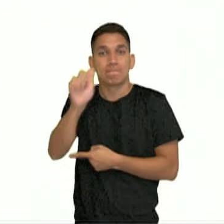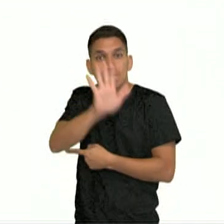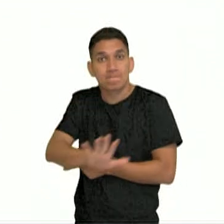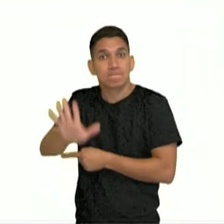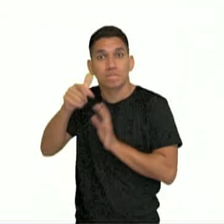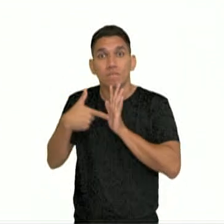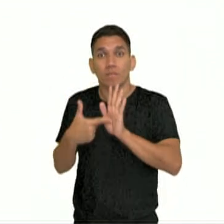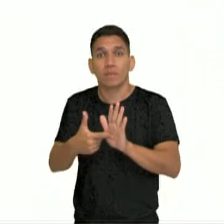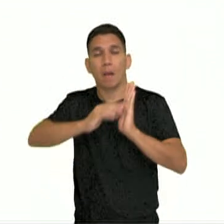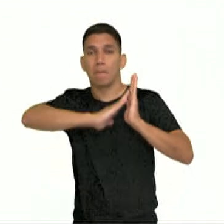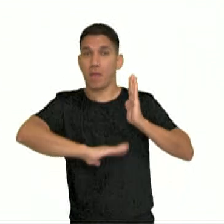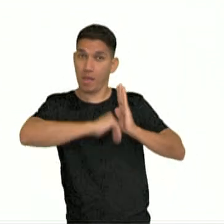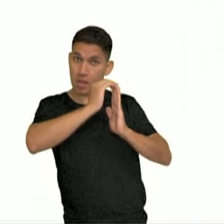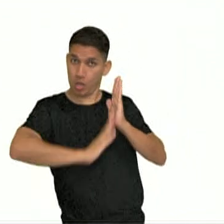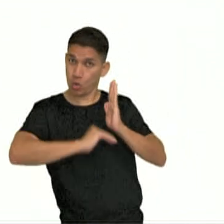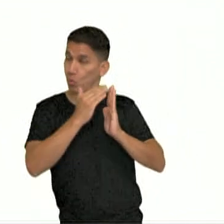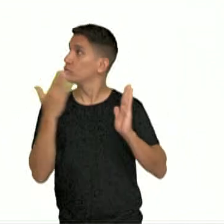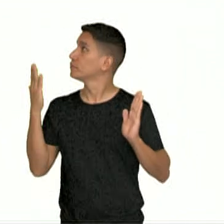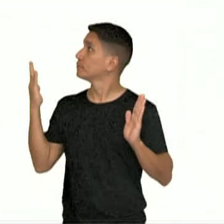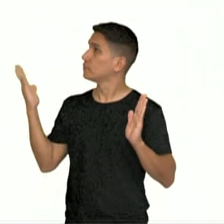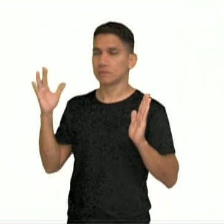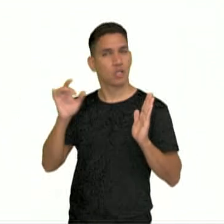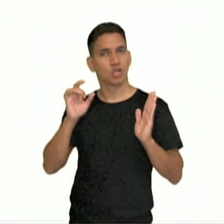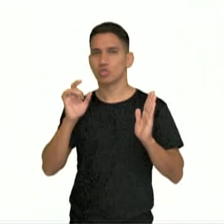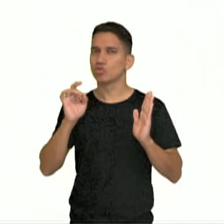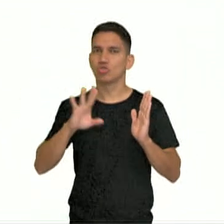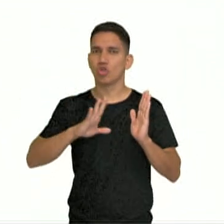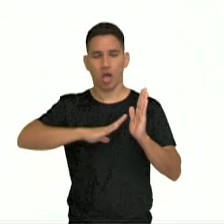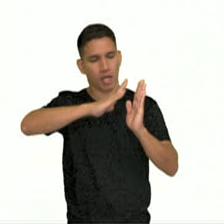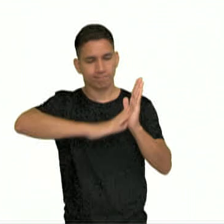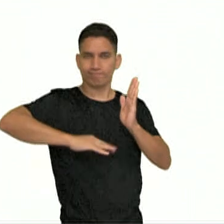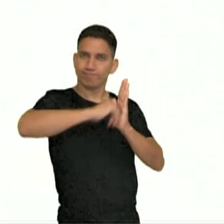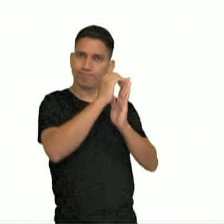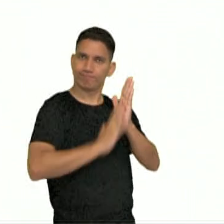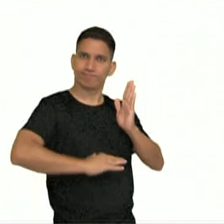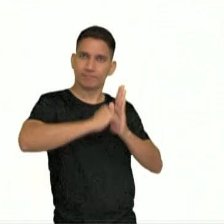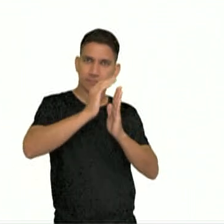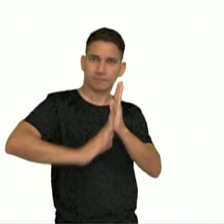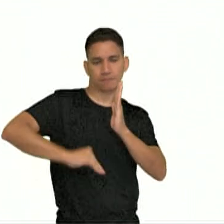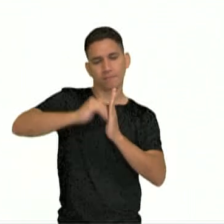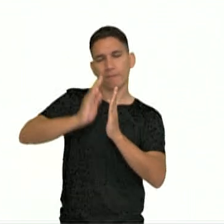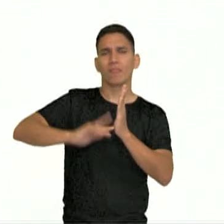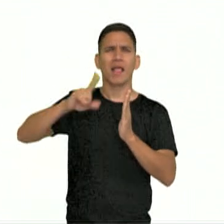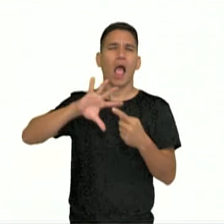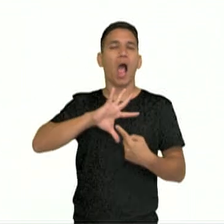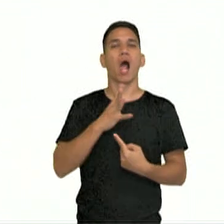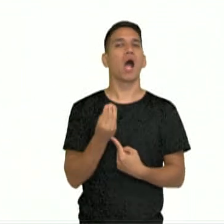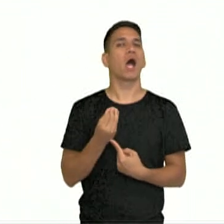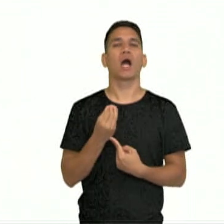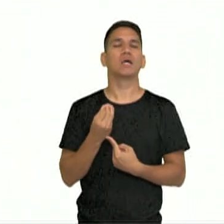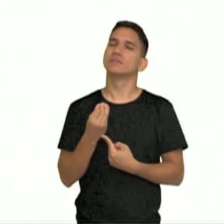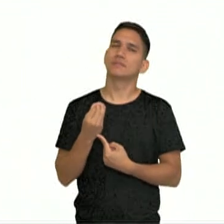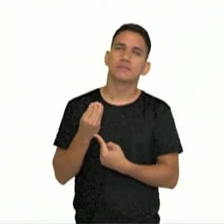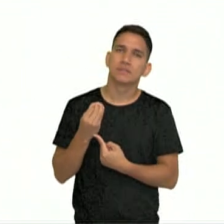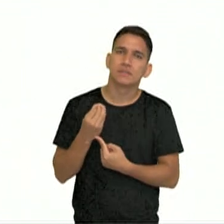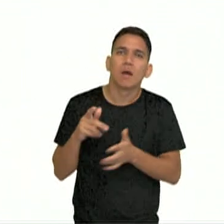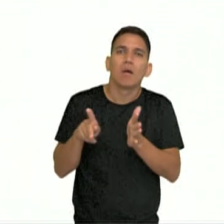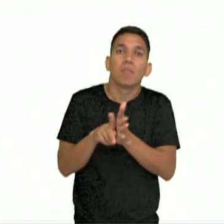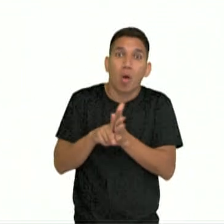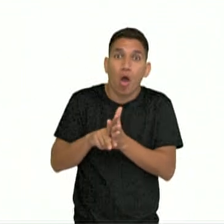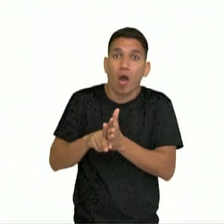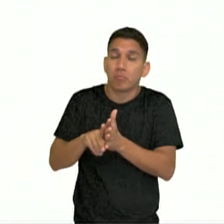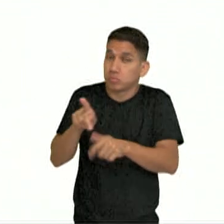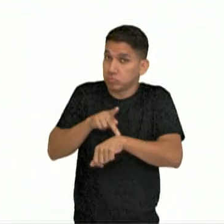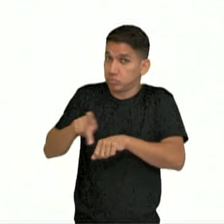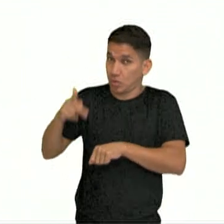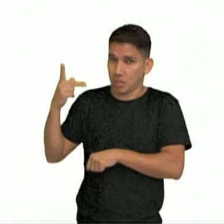ilustração de uma pintura, né, usando só tinta, né, digamos que uma arte mais... a arte como ela era